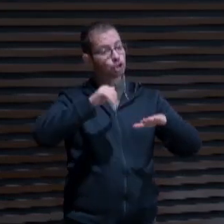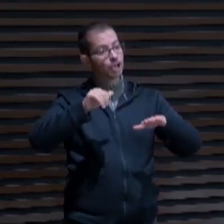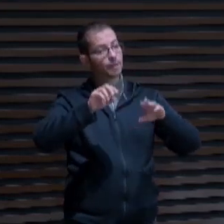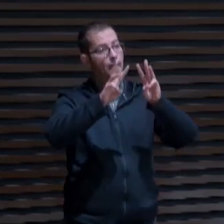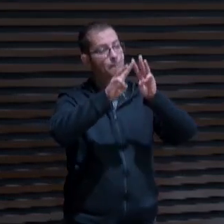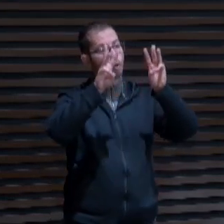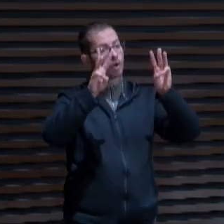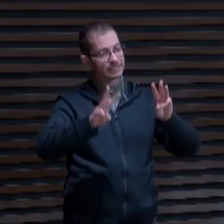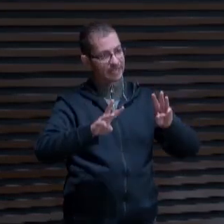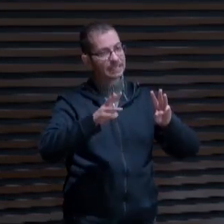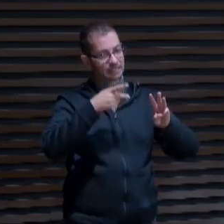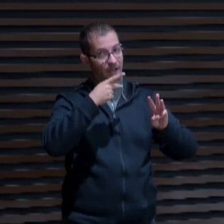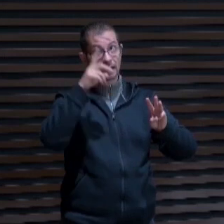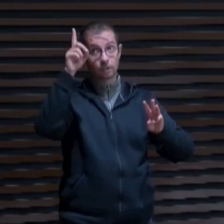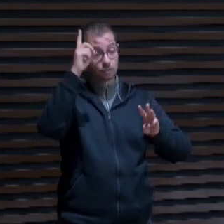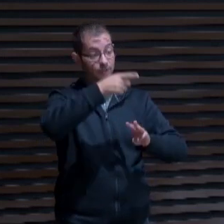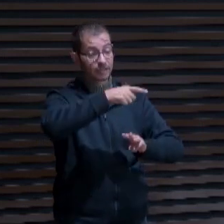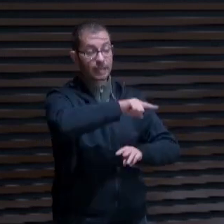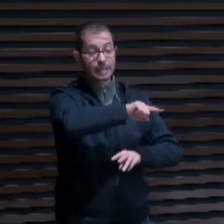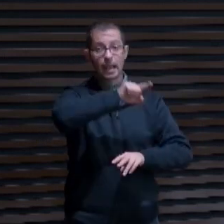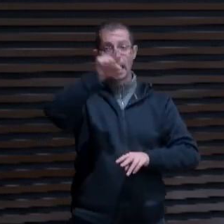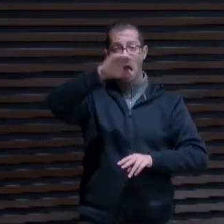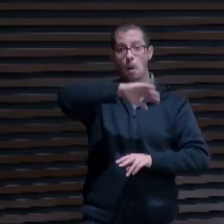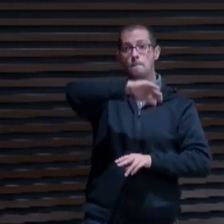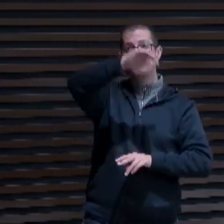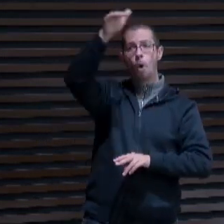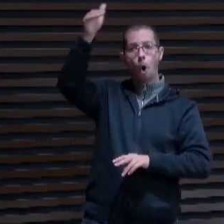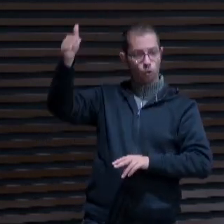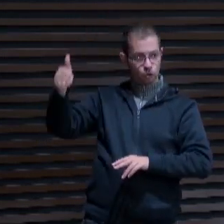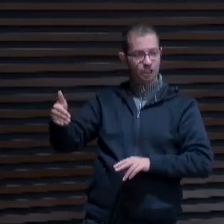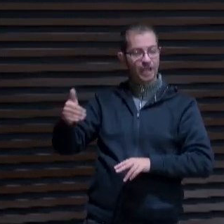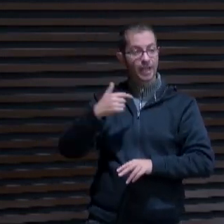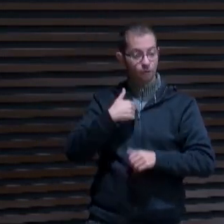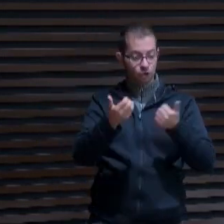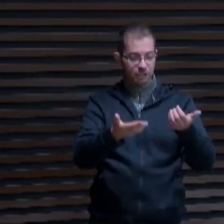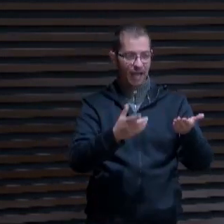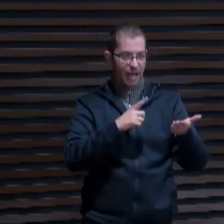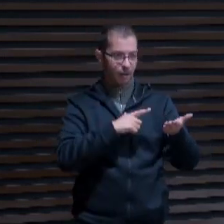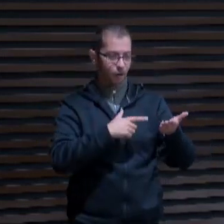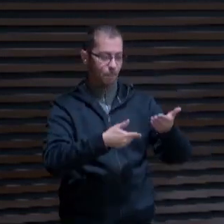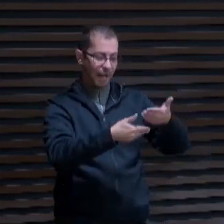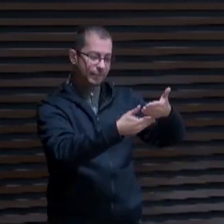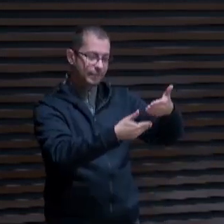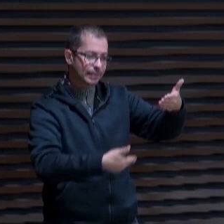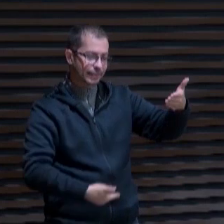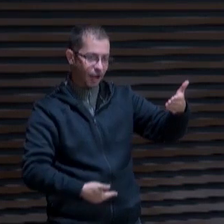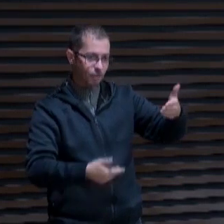sobe a mim ao monte, e eu vou te dar as tábuas de pedra e a lei, os mandamentos que escrevi para você ensinar o